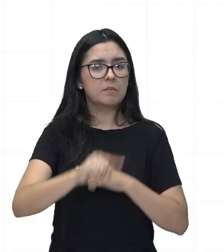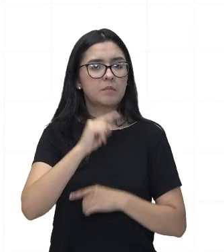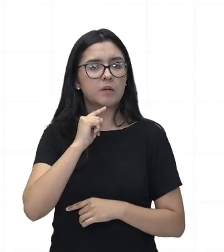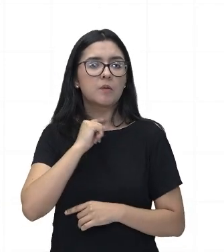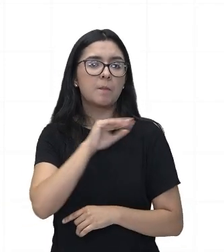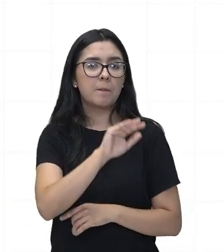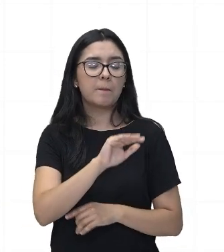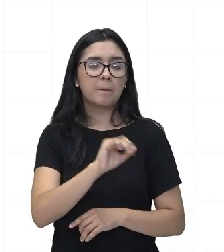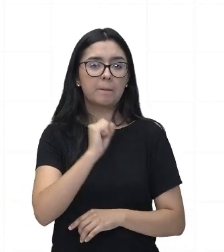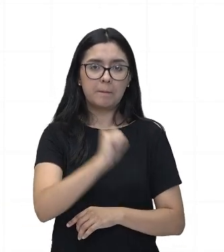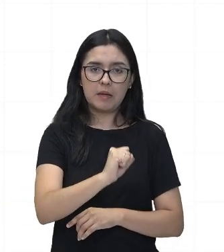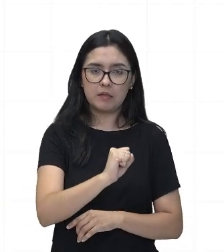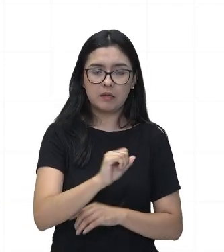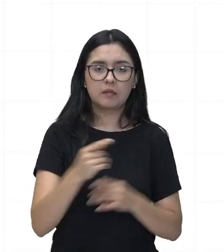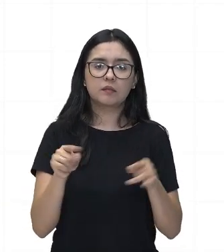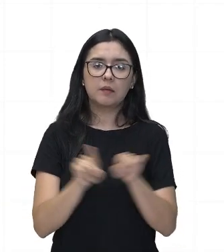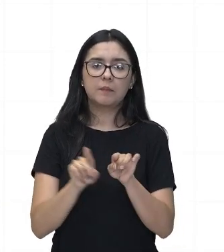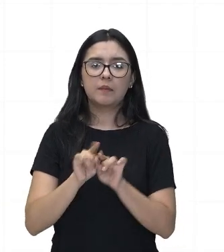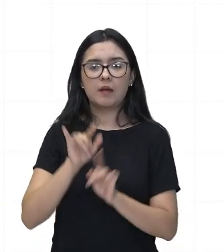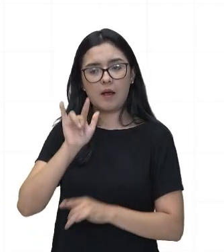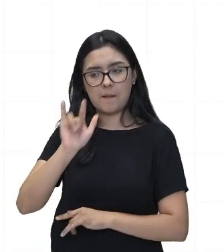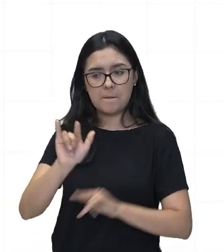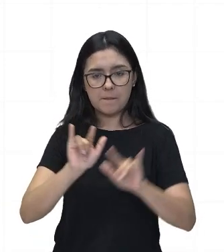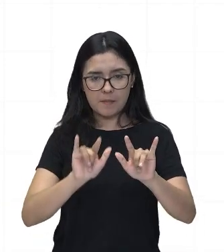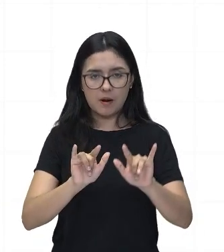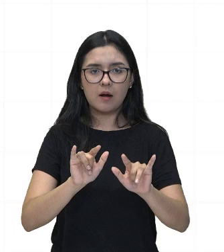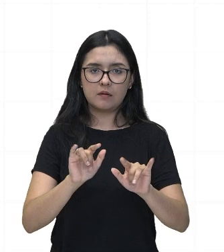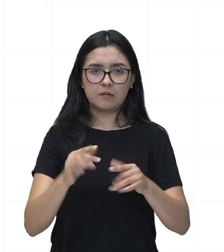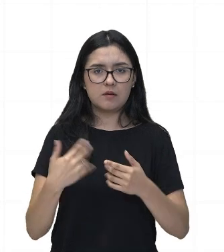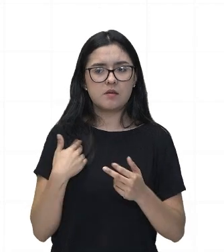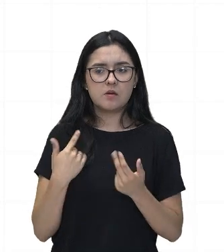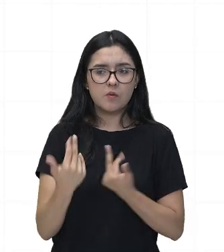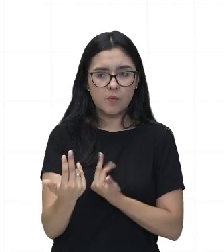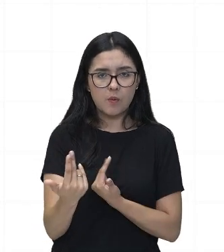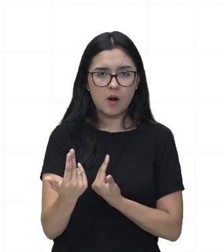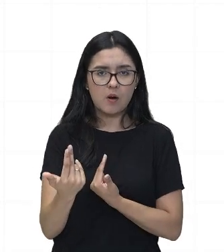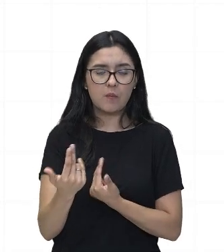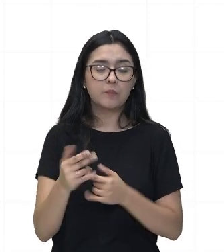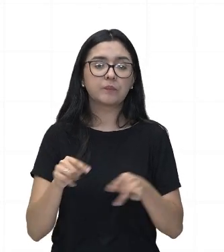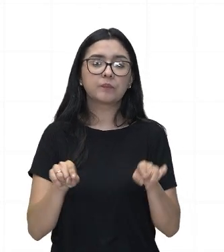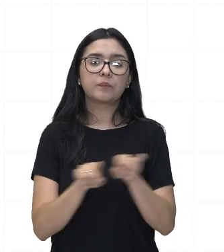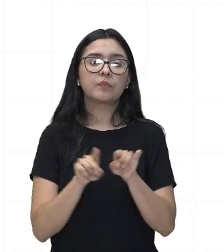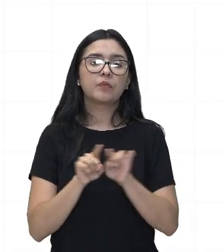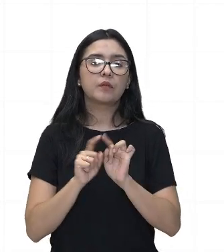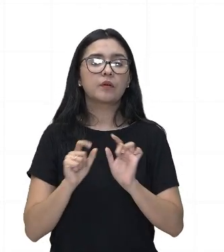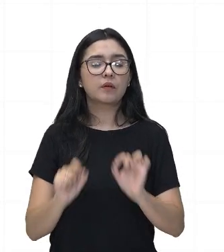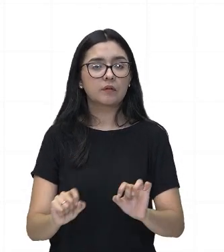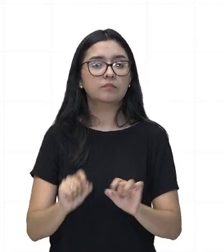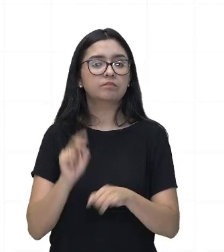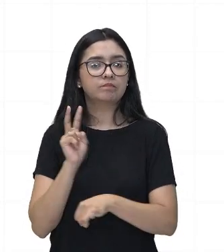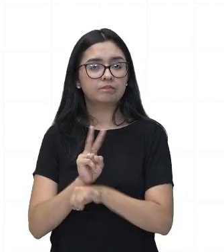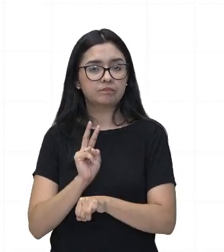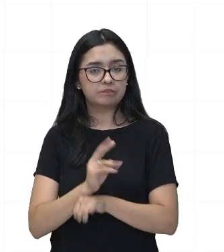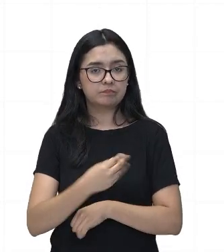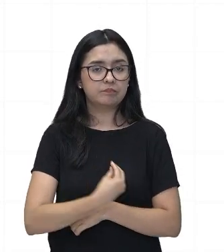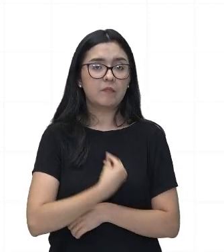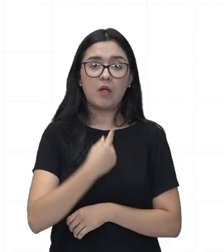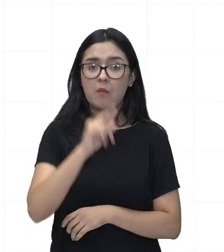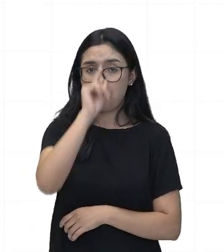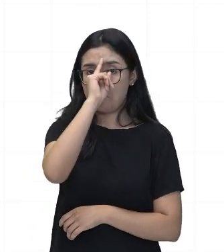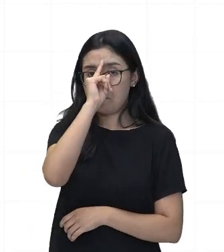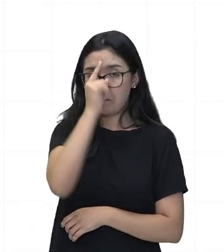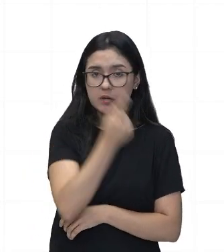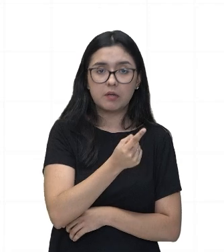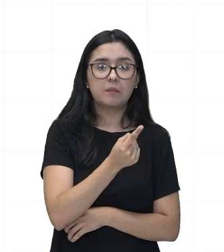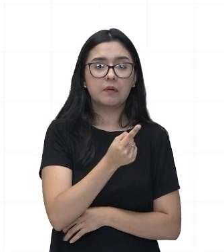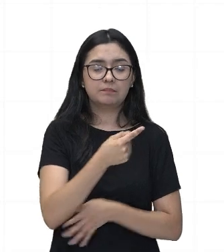seus discípulos, amar o próximo como a si mesmo. A preservação da vida é um mandamento para essas